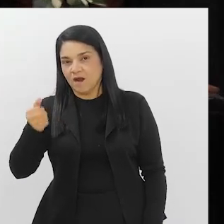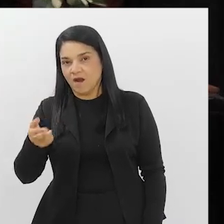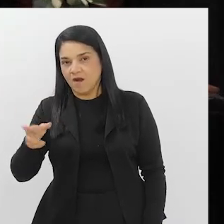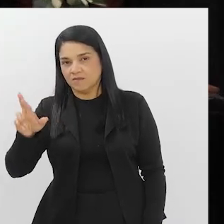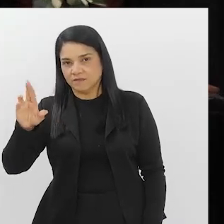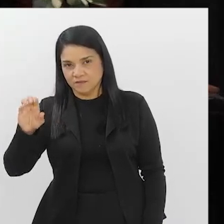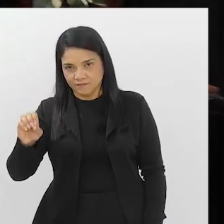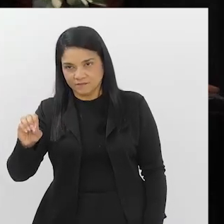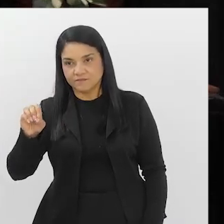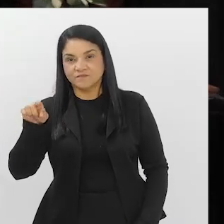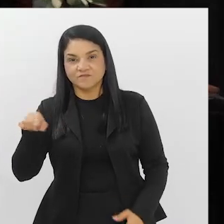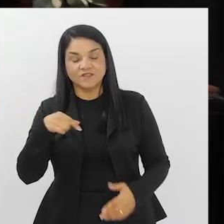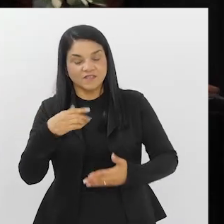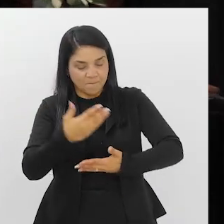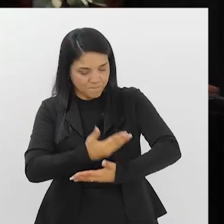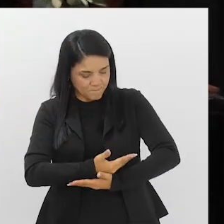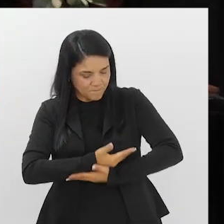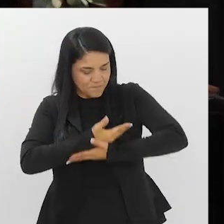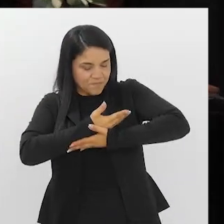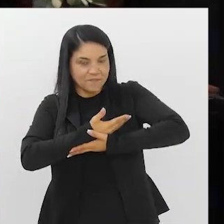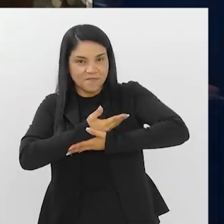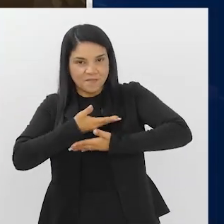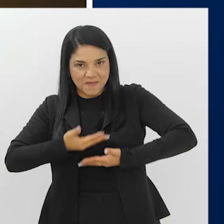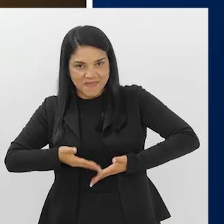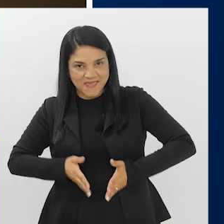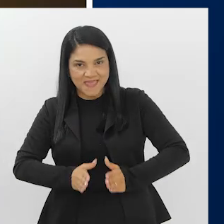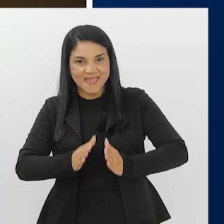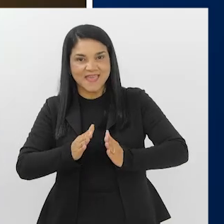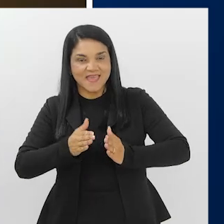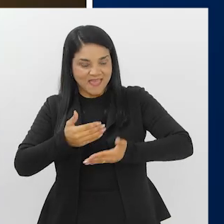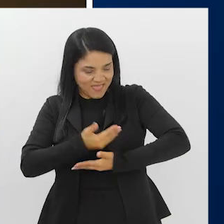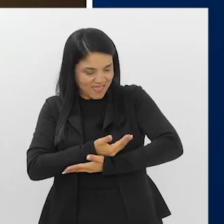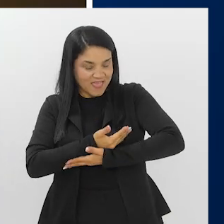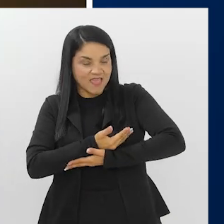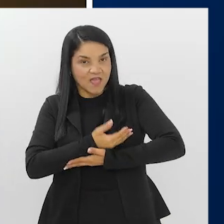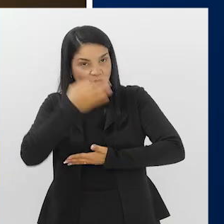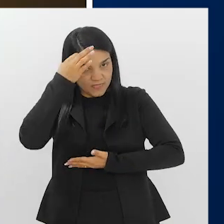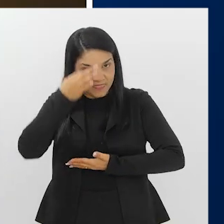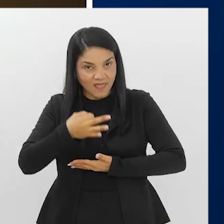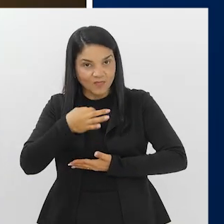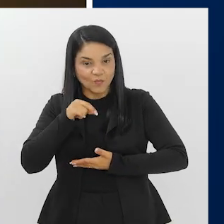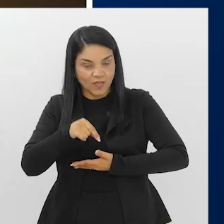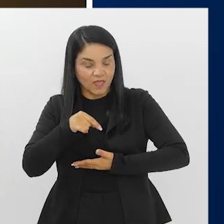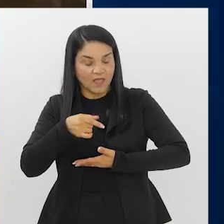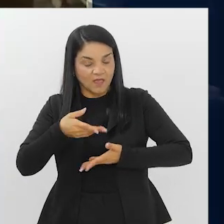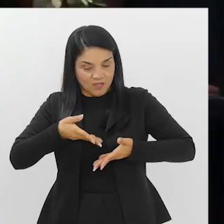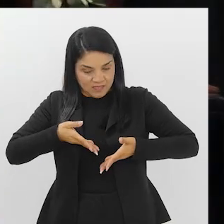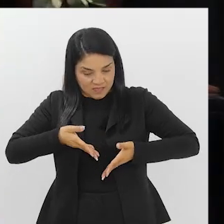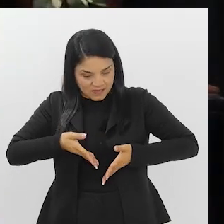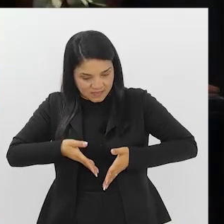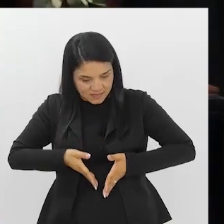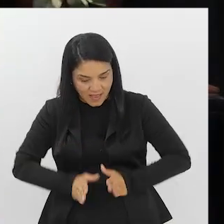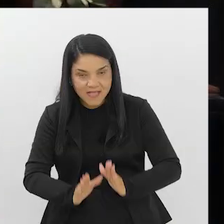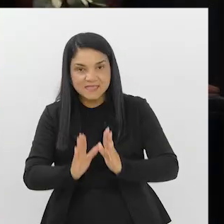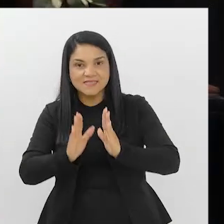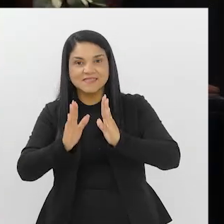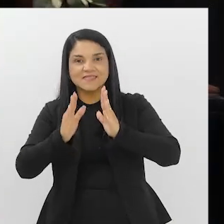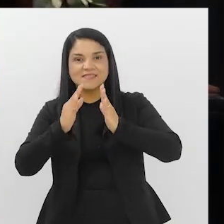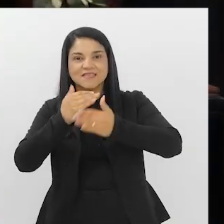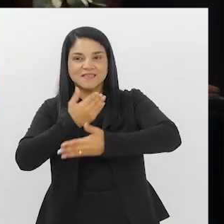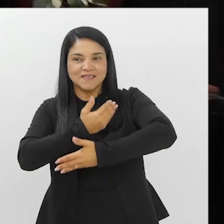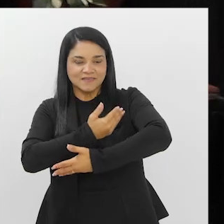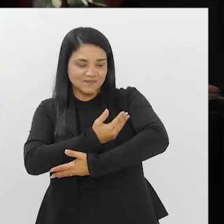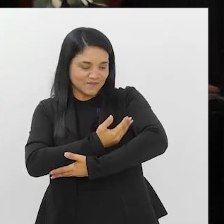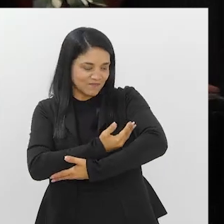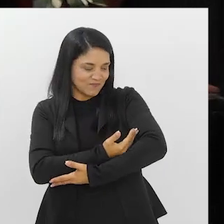de parto pega o bebê primeiro e leva ali, porque pelo meu entendimento a Golden Hour é quando o bebê é dado à